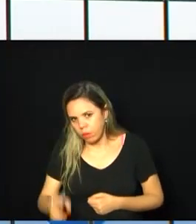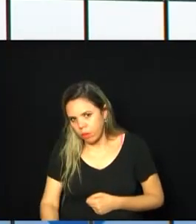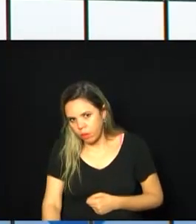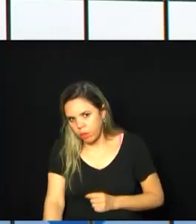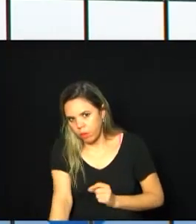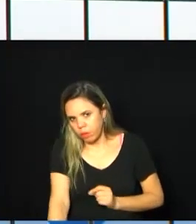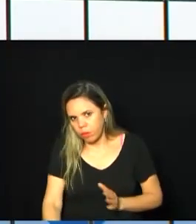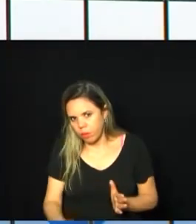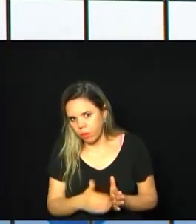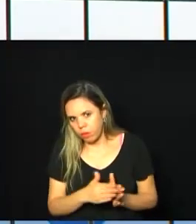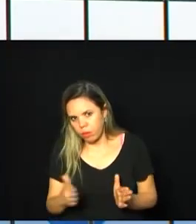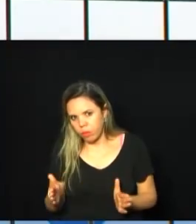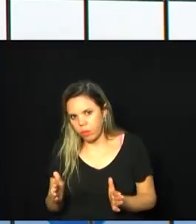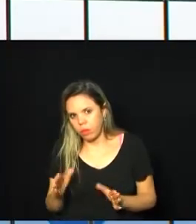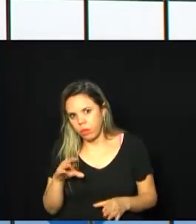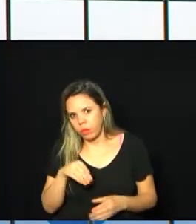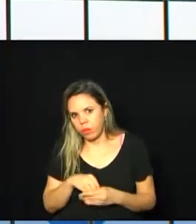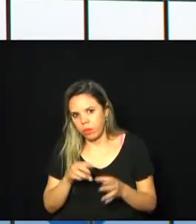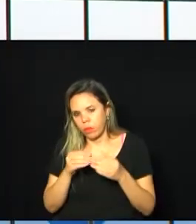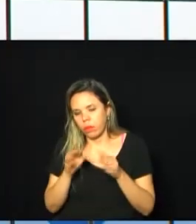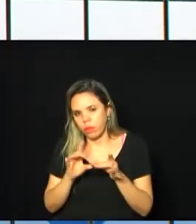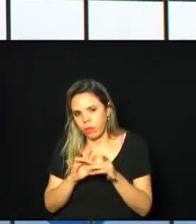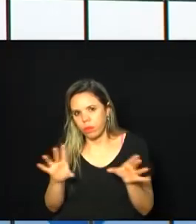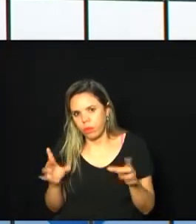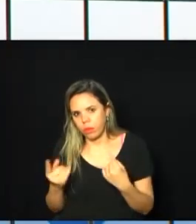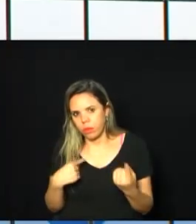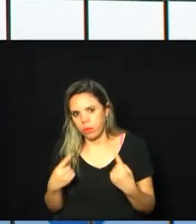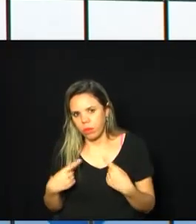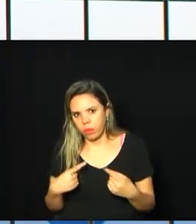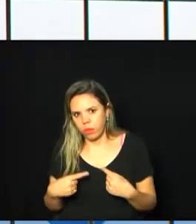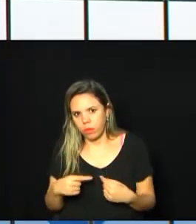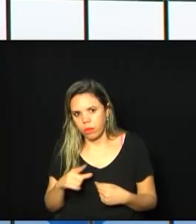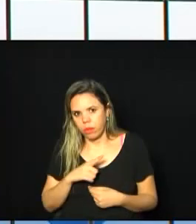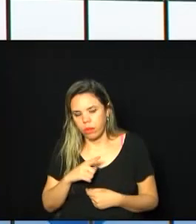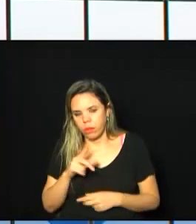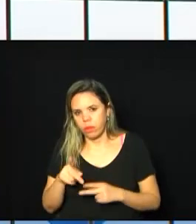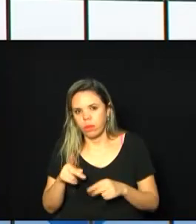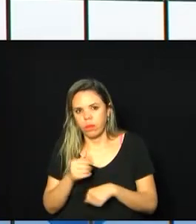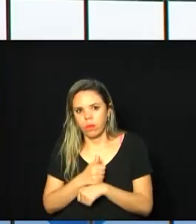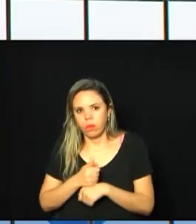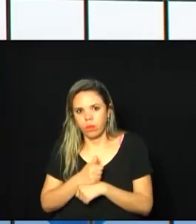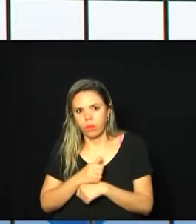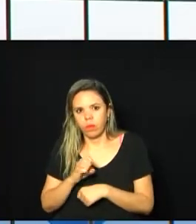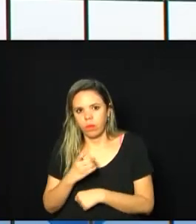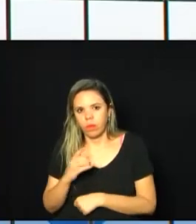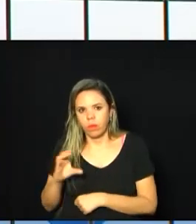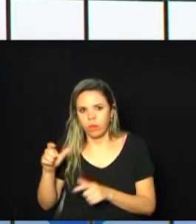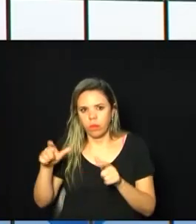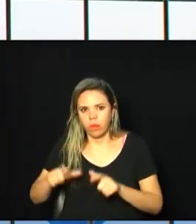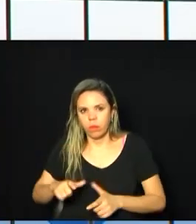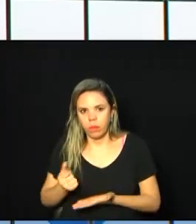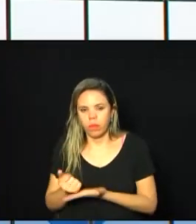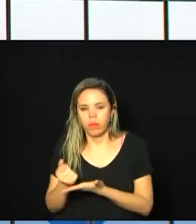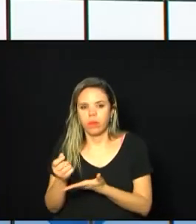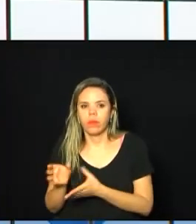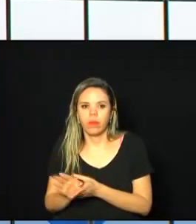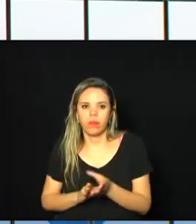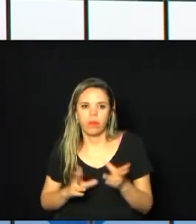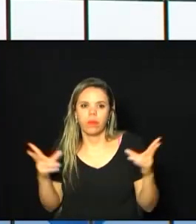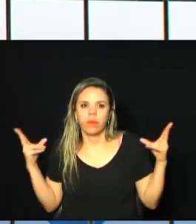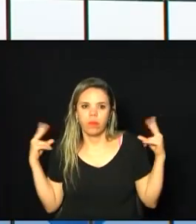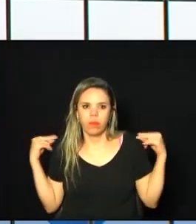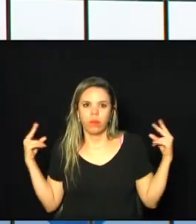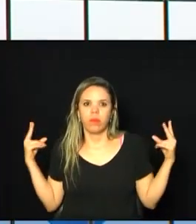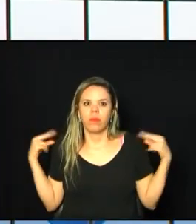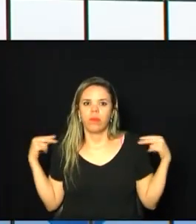é o período que está previsto para a liberação da via. Agentes de mobilidade urbana estarão no local para orientar